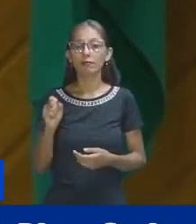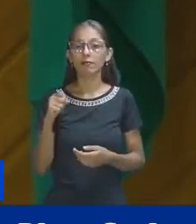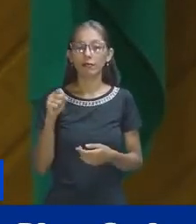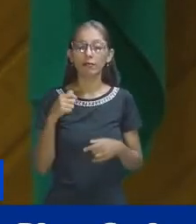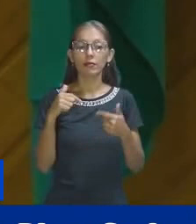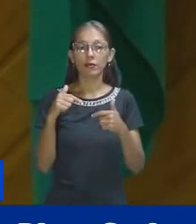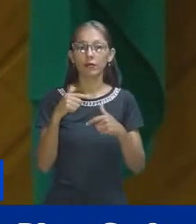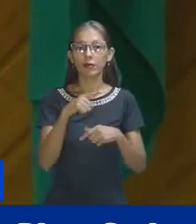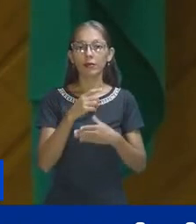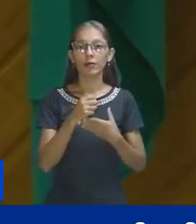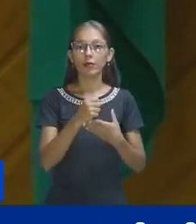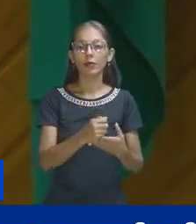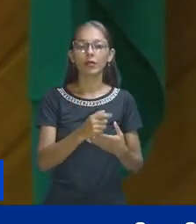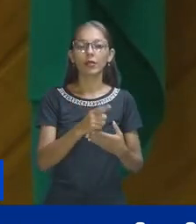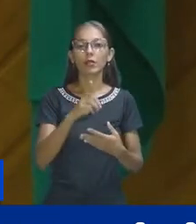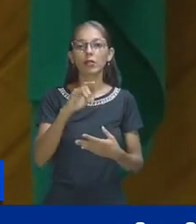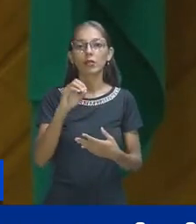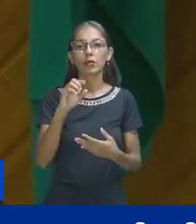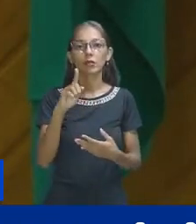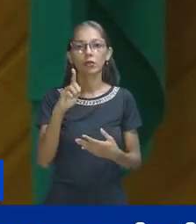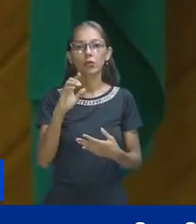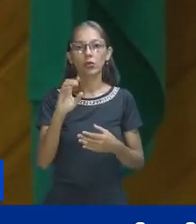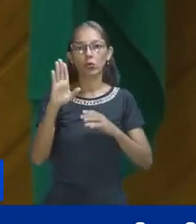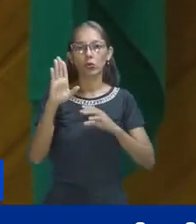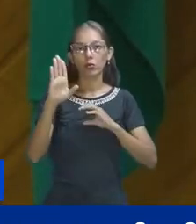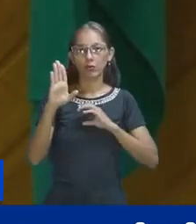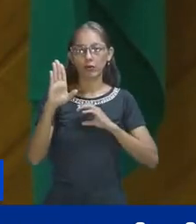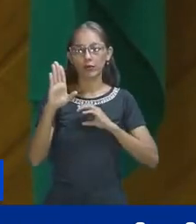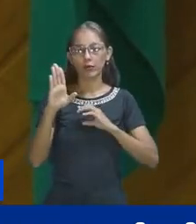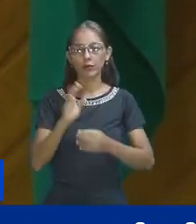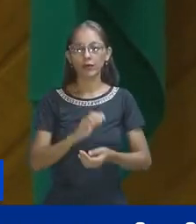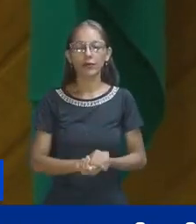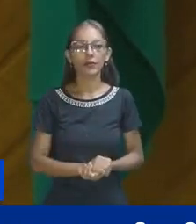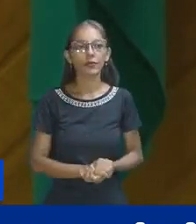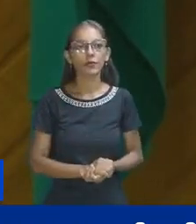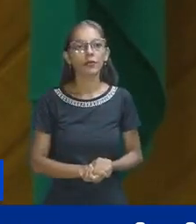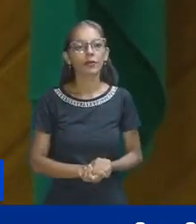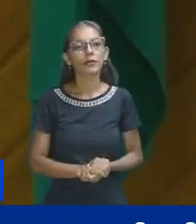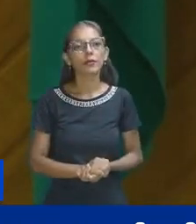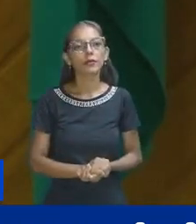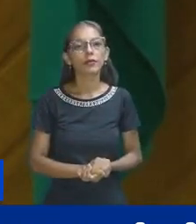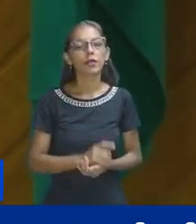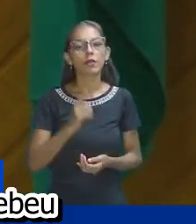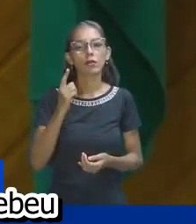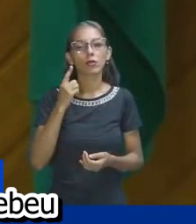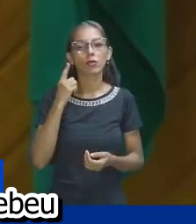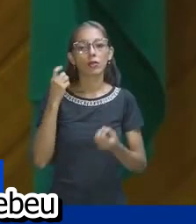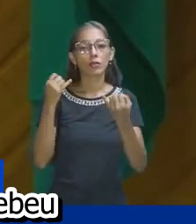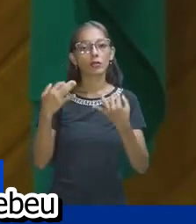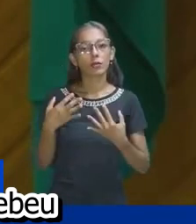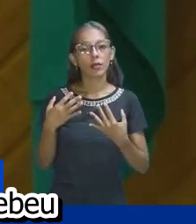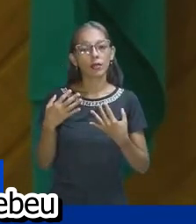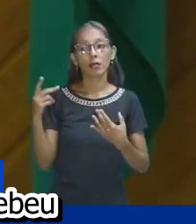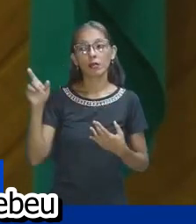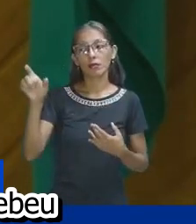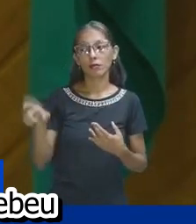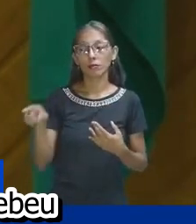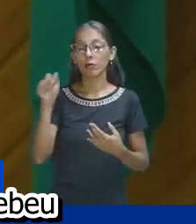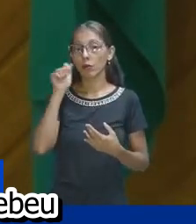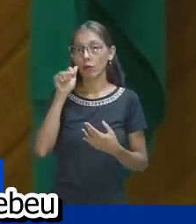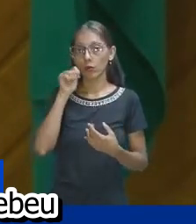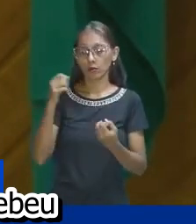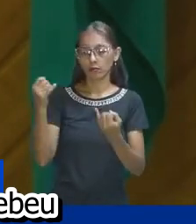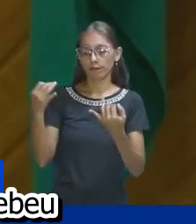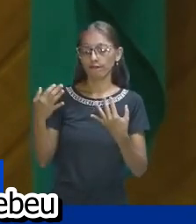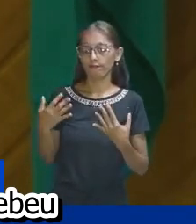de Diogo Sênio. É que a referida testemunha afirmou em juízo que trabalhou na campanha de Diogo Sênio por curto período de